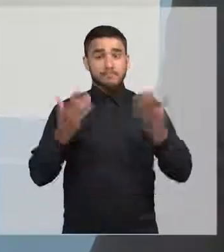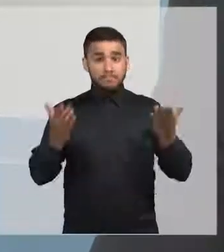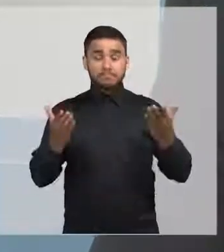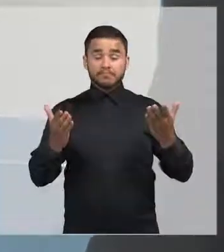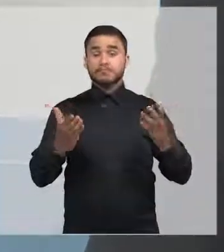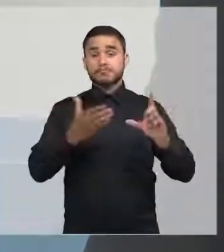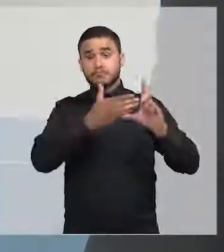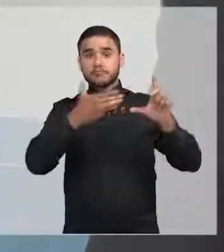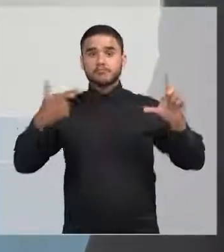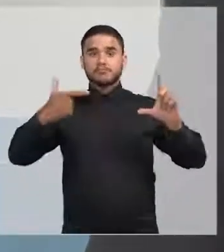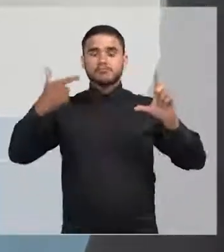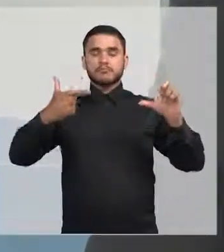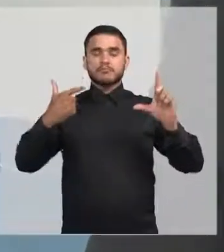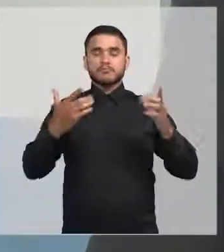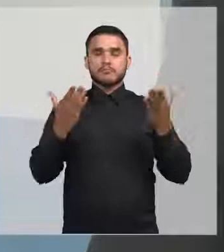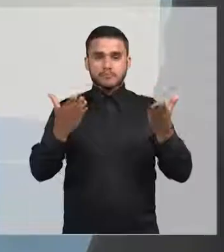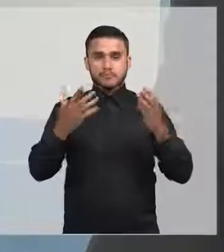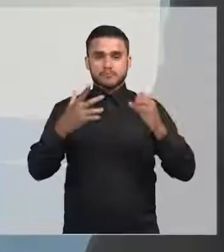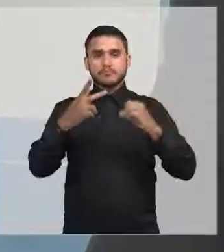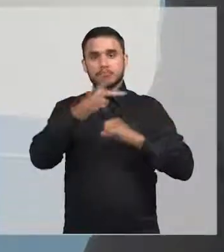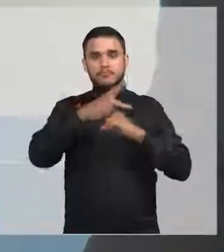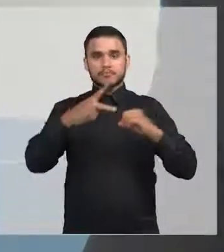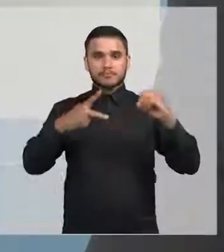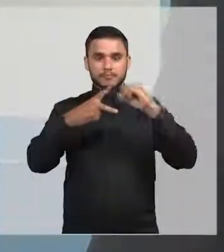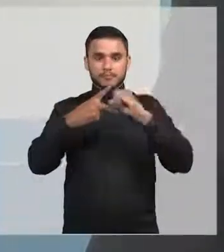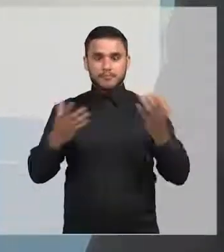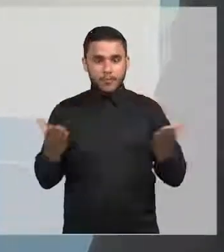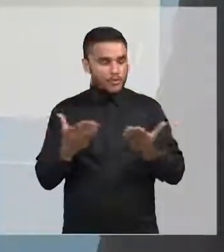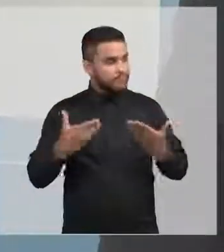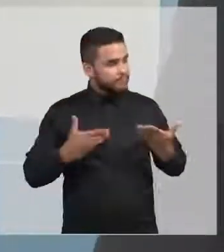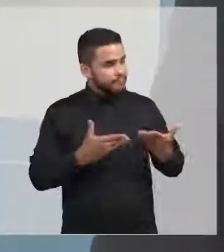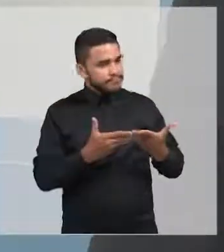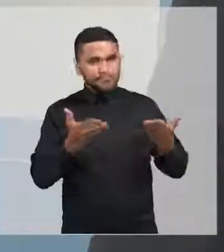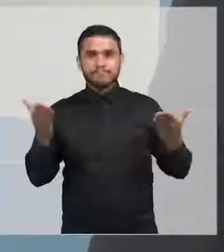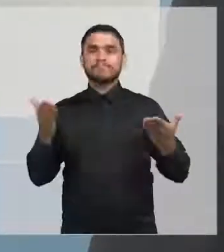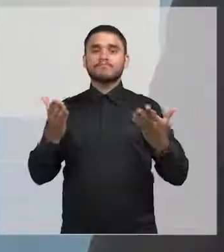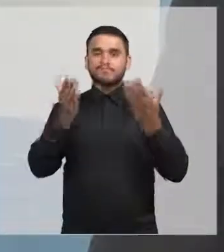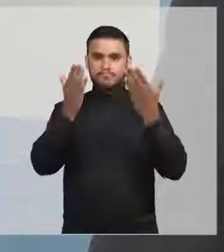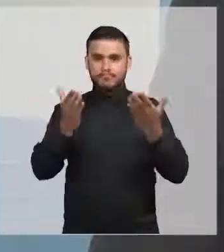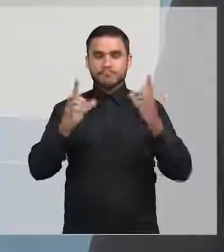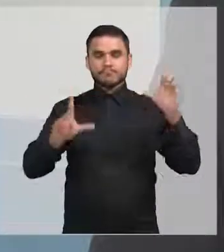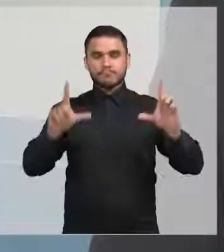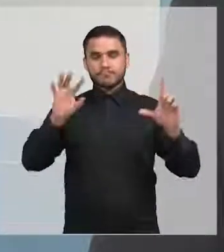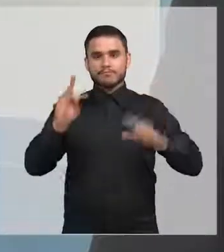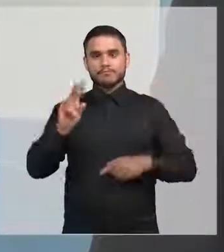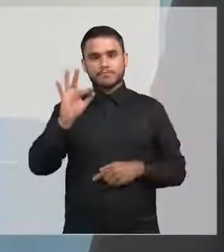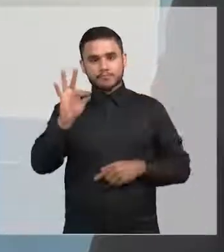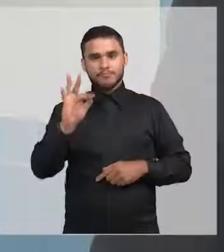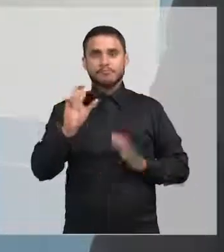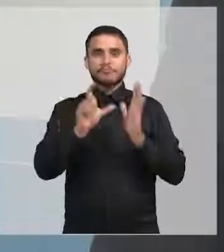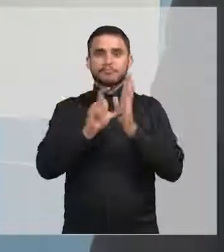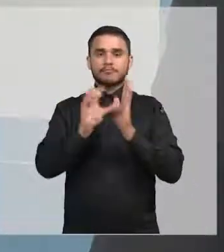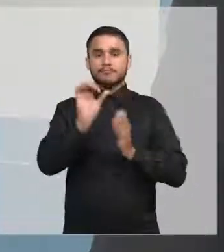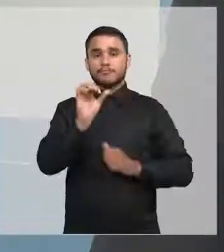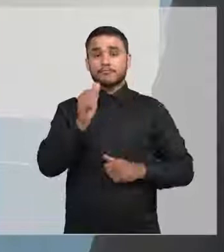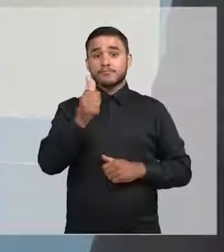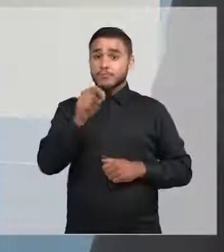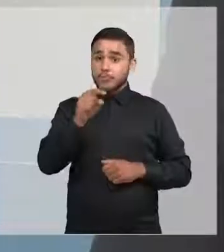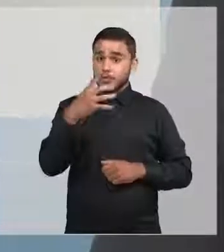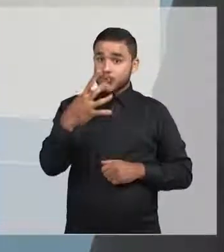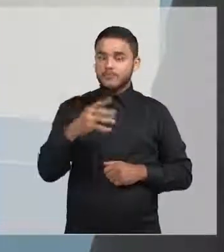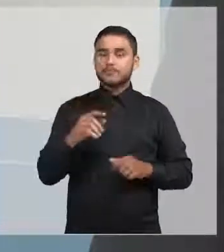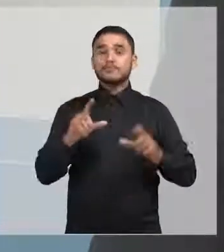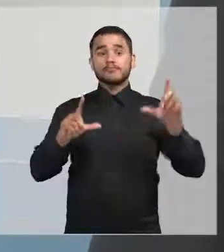Estamos de volta com o segundo bloco do seu programa, do meu programa, do nosso programa, né? Pela ordem, na sua TV Fortaleza, canal 61.4, na sua TV